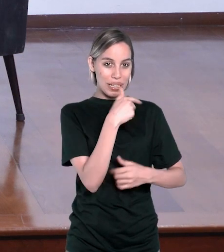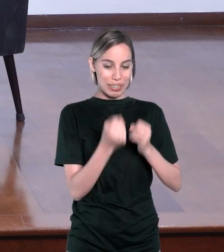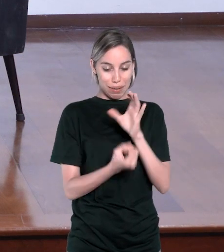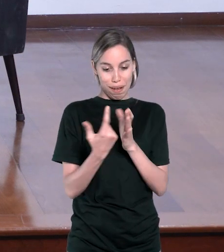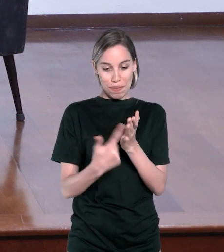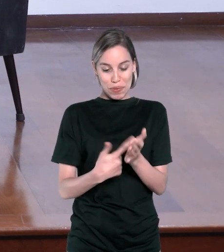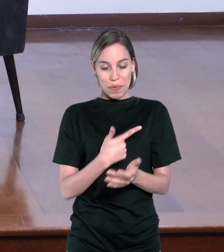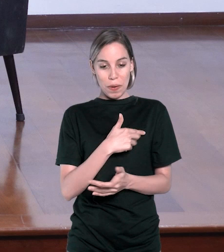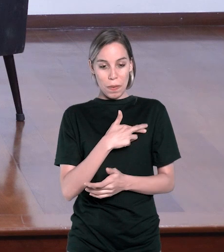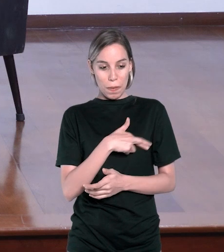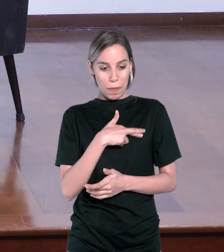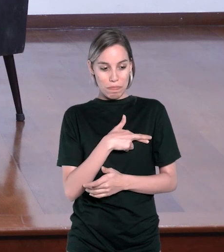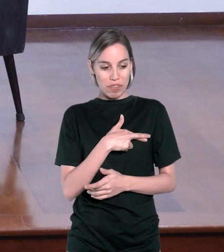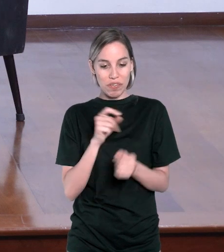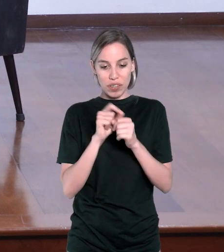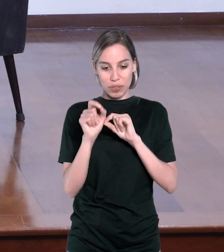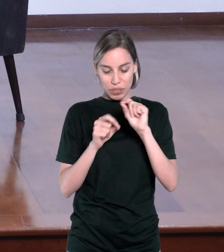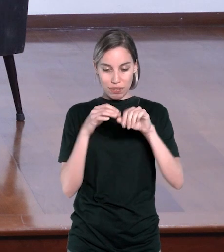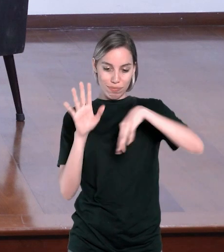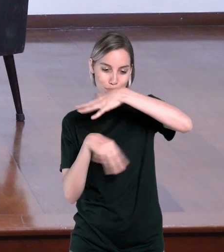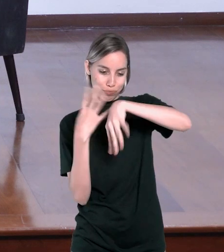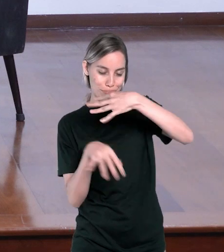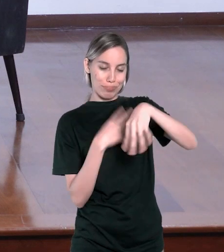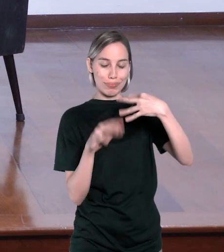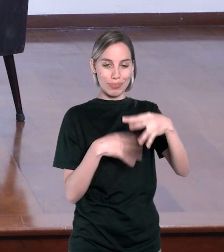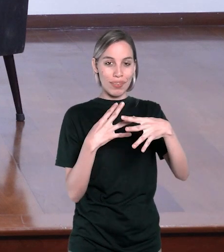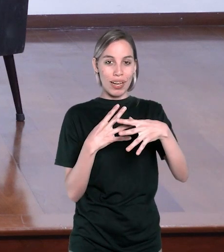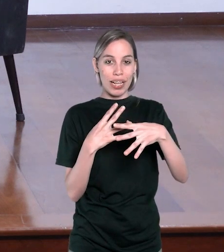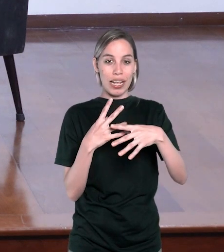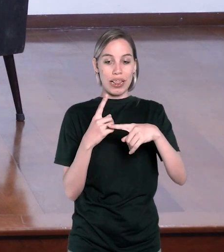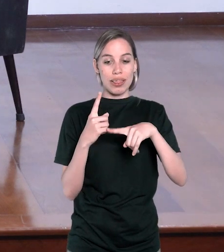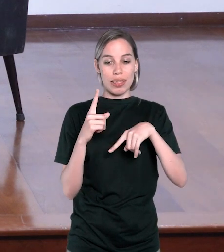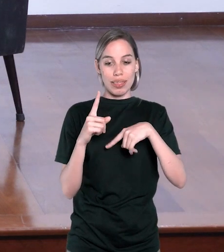narrativa, você mistura bem o cubo, né? E o papel do escritor